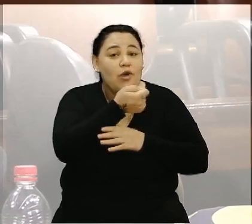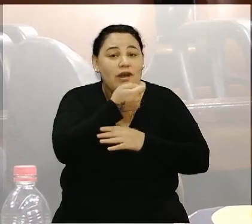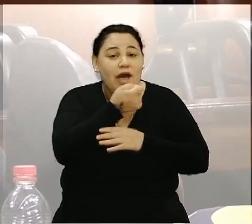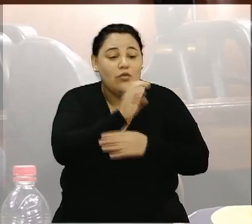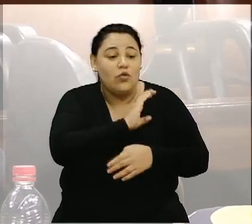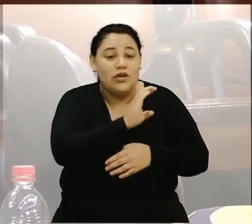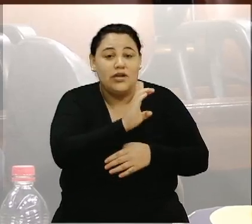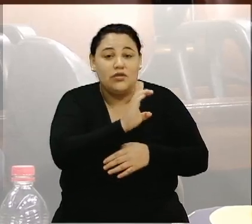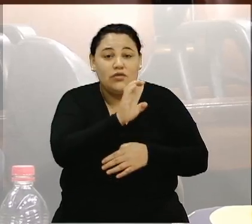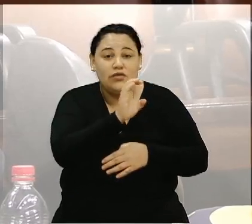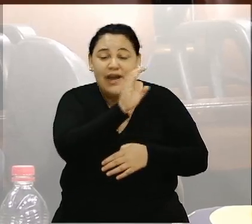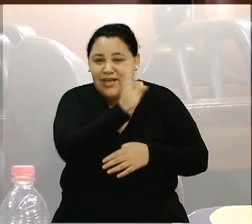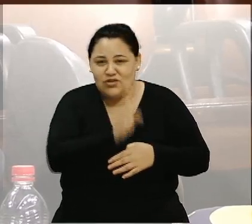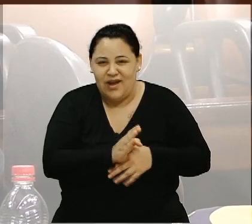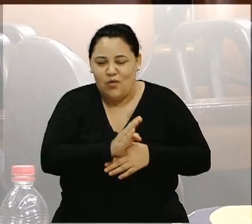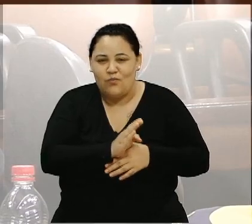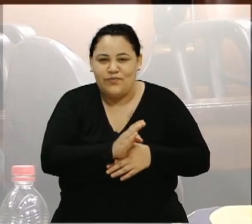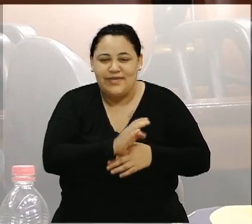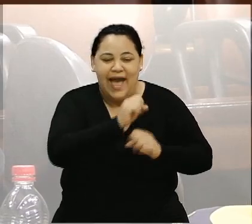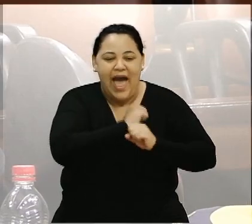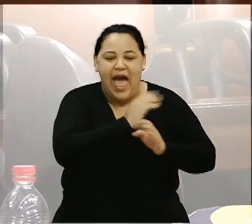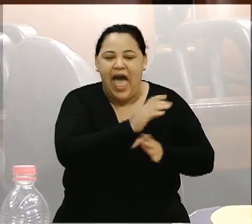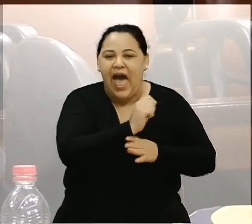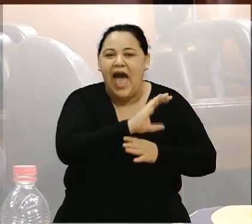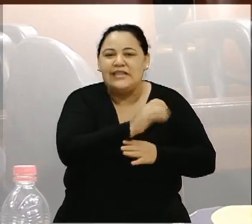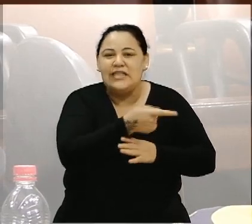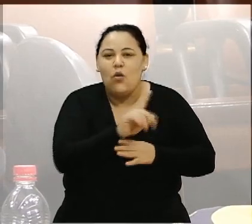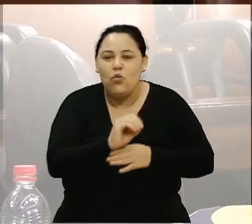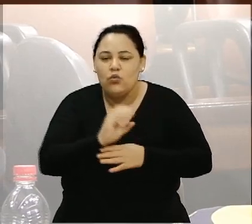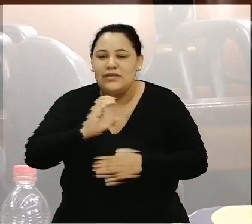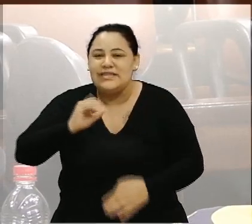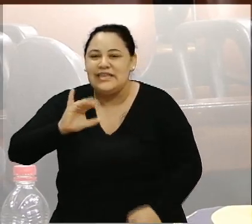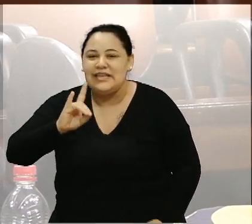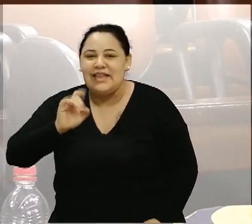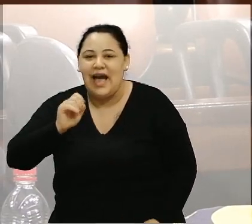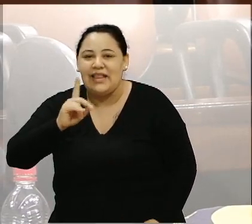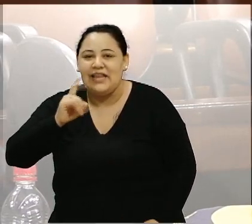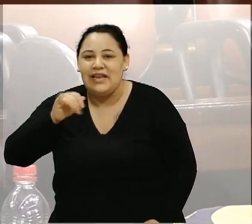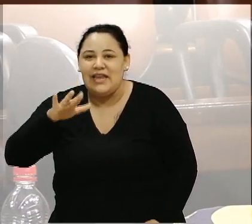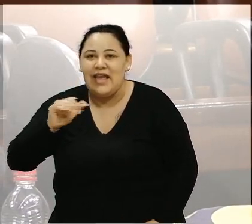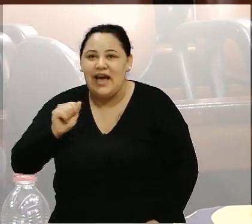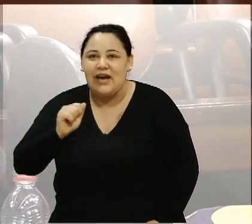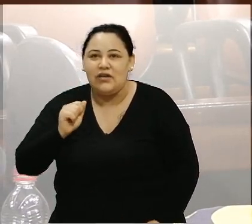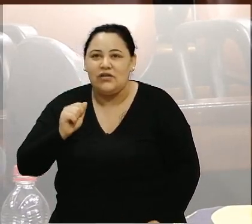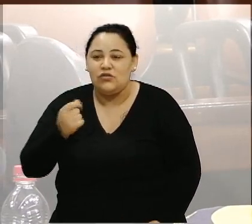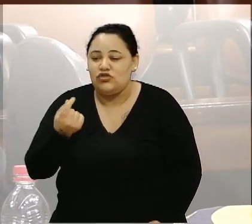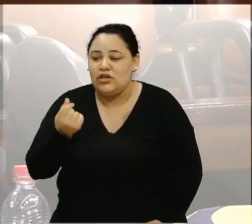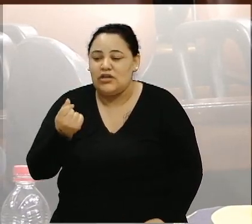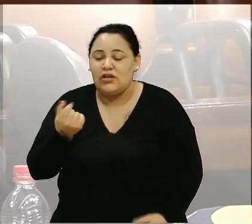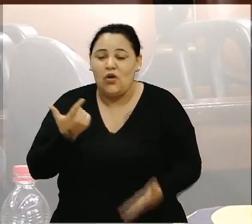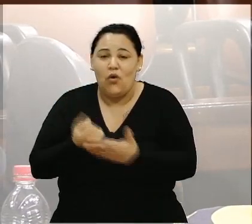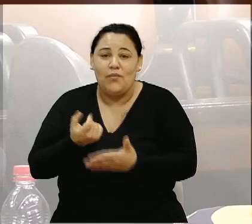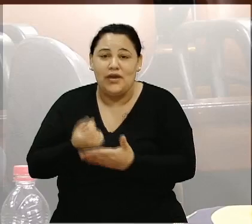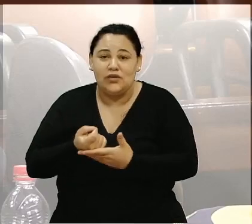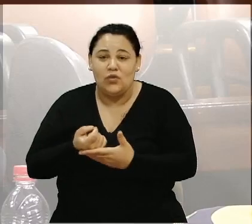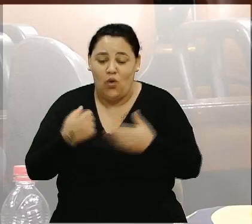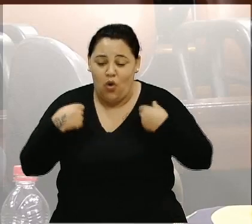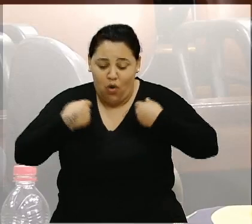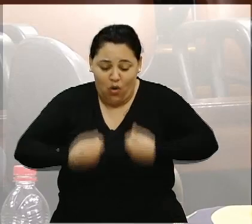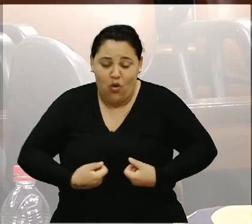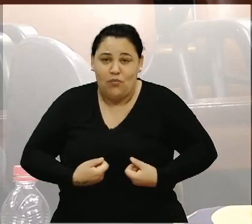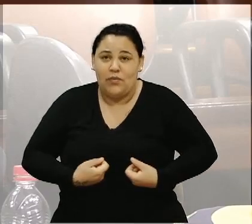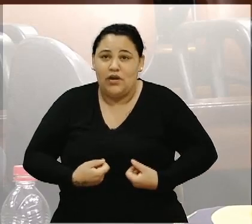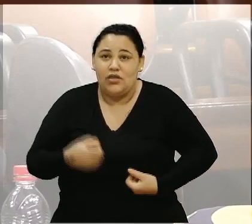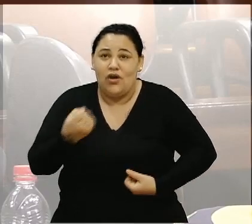Ação Cidadania e o dinheiro que eles estão arrecadando, eles estão comprando roupas novas. Por quê? Porque cerca de 60% das